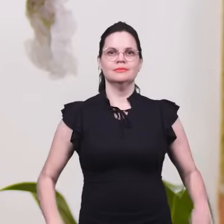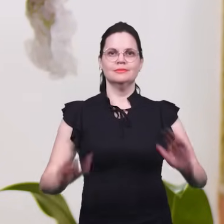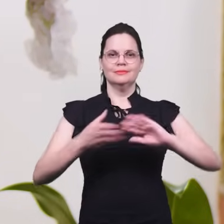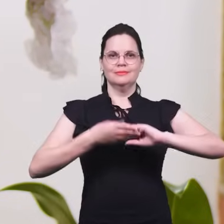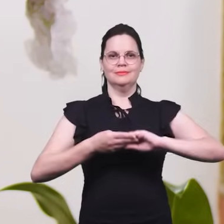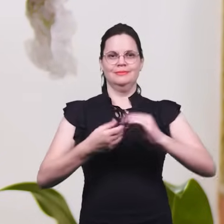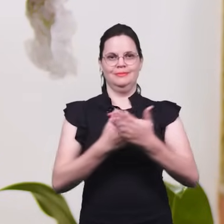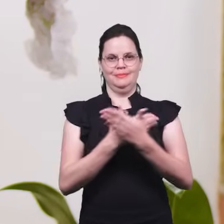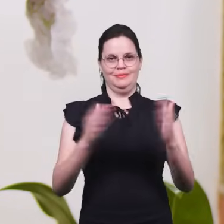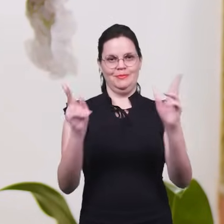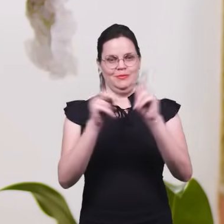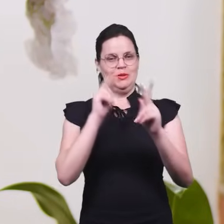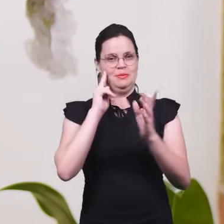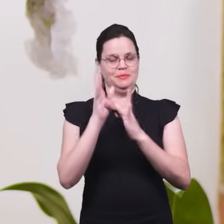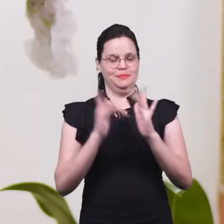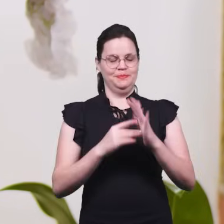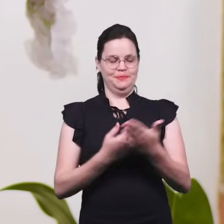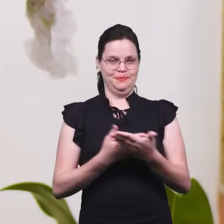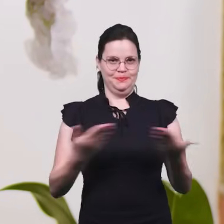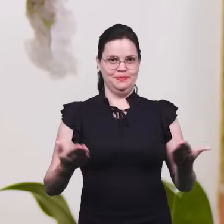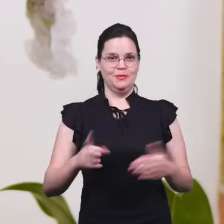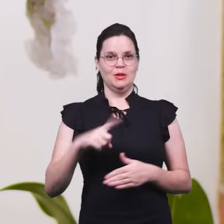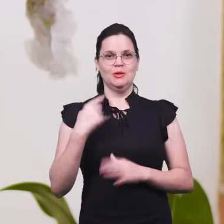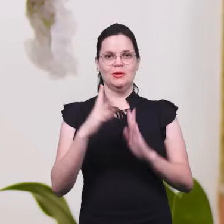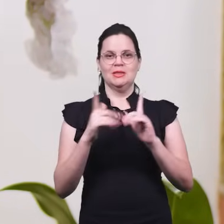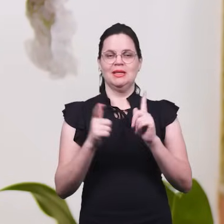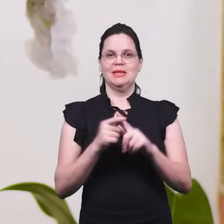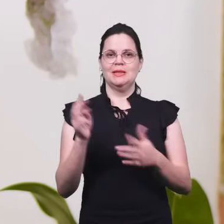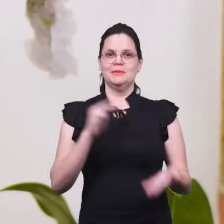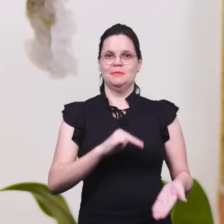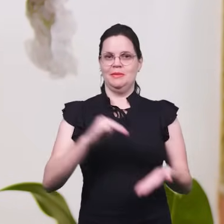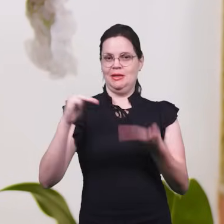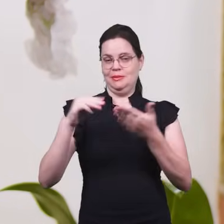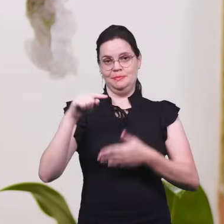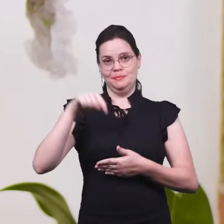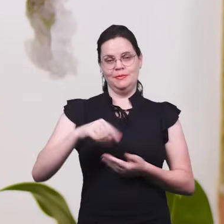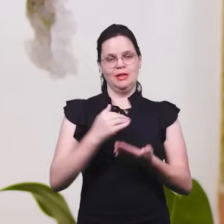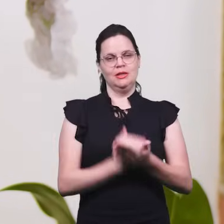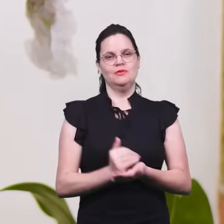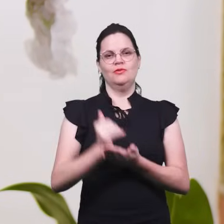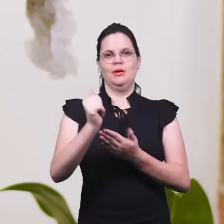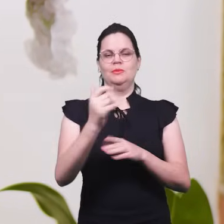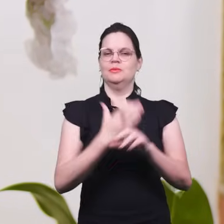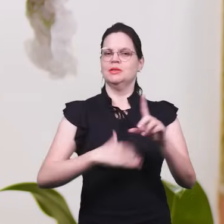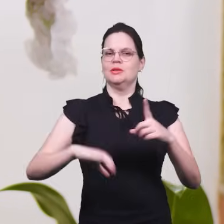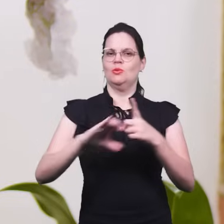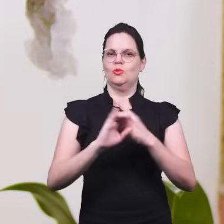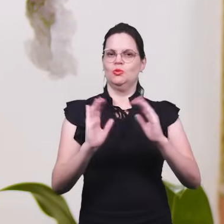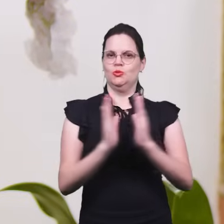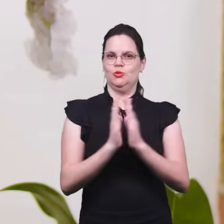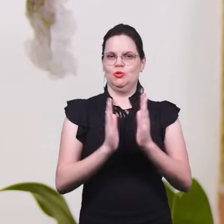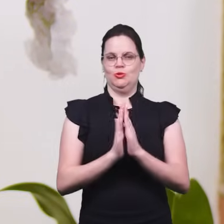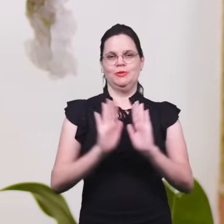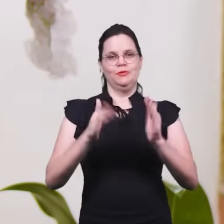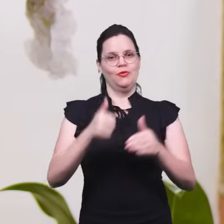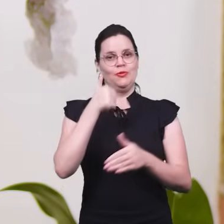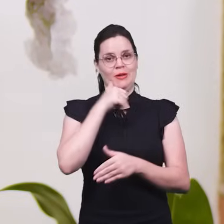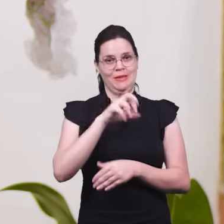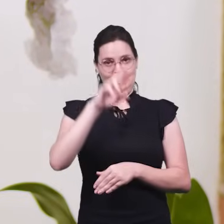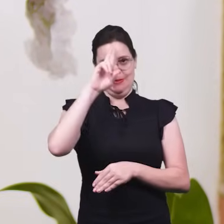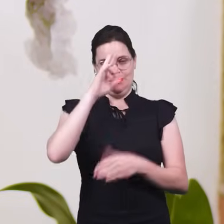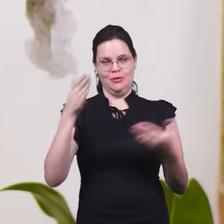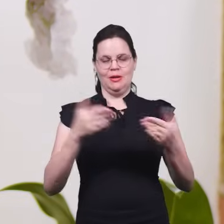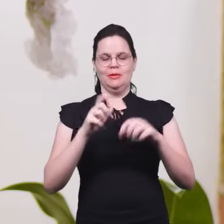Saudamos a todos com a paz do Senhor Jesus. Nós somos a Igreja Cristã Maranata e vamos dar início ao culto de oração das senhoras.